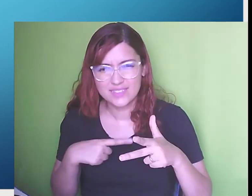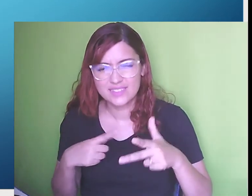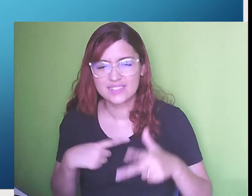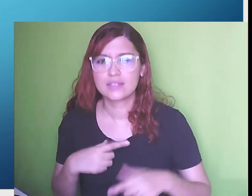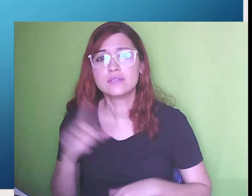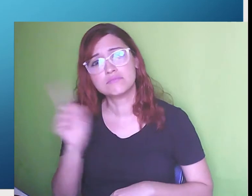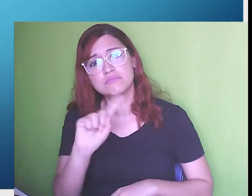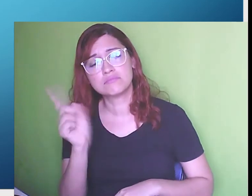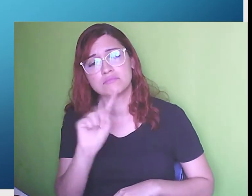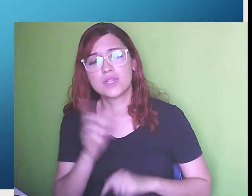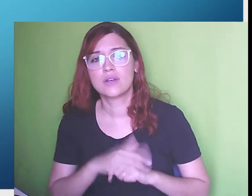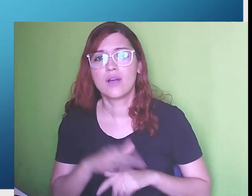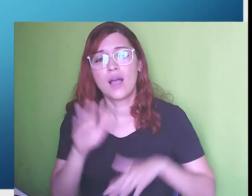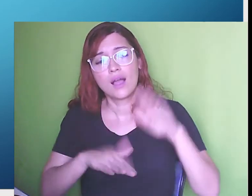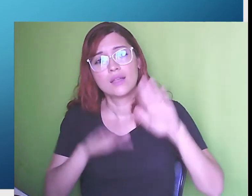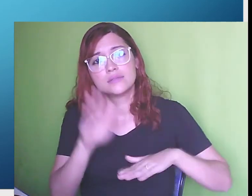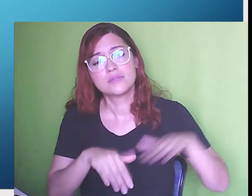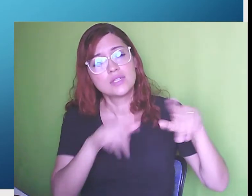Não.